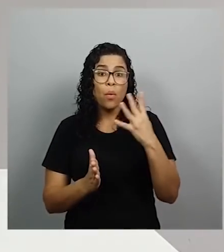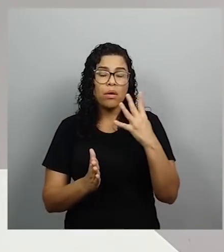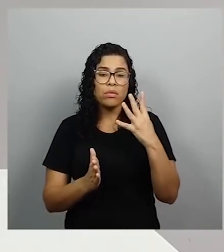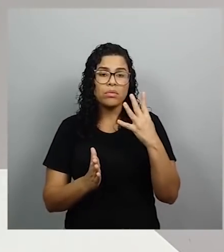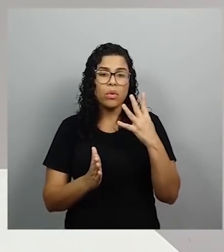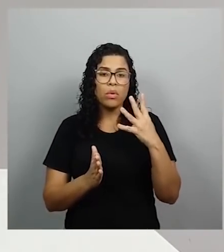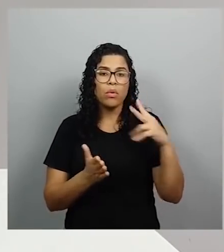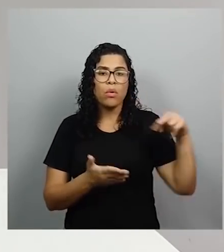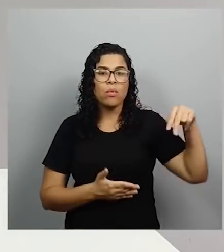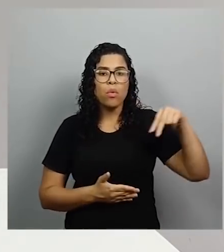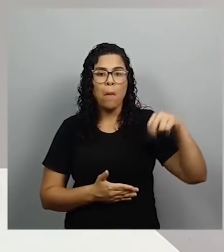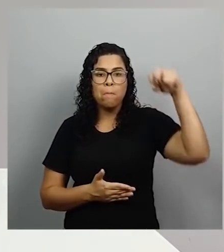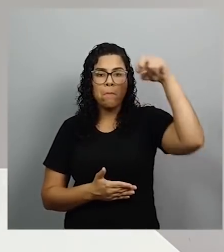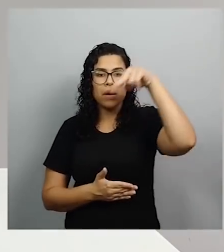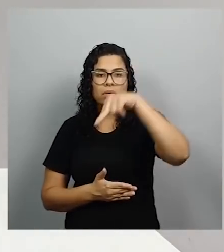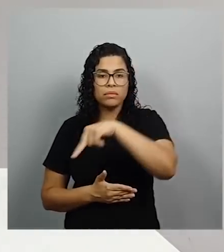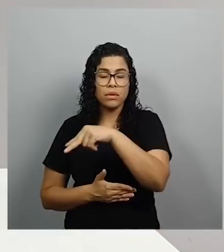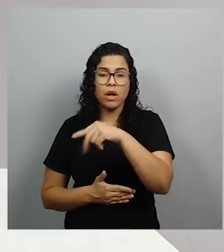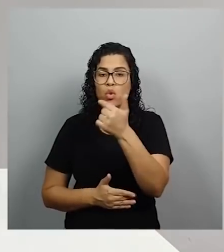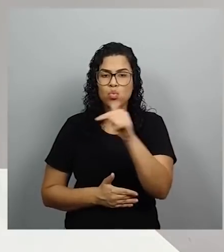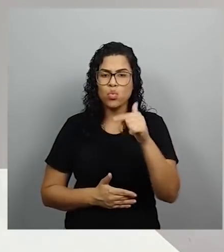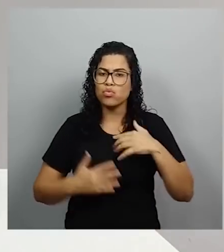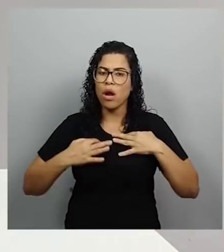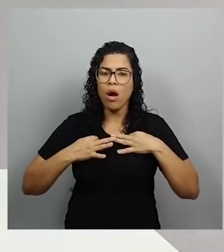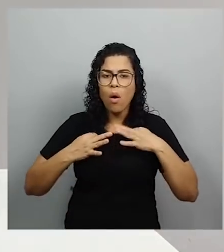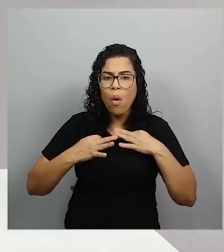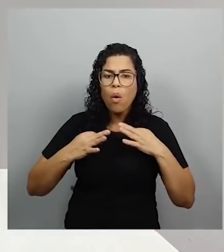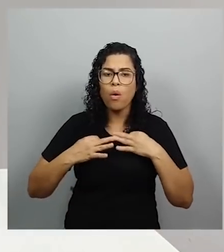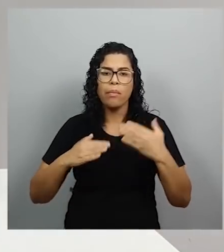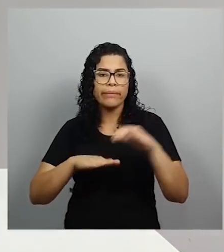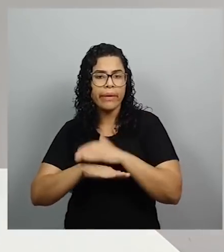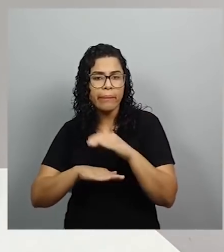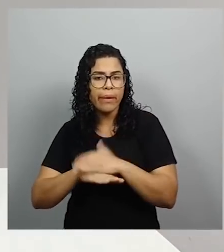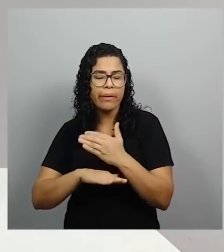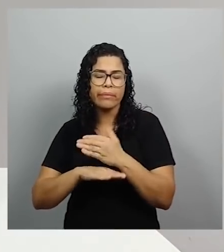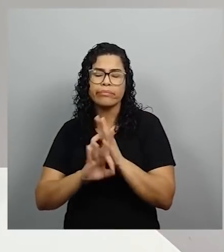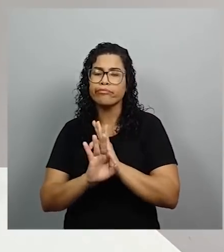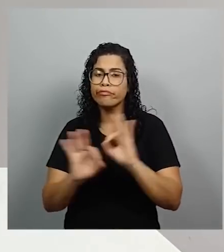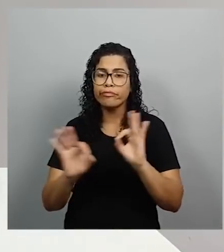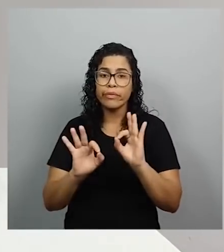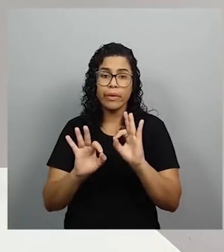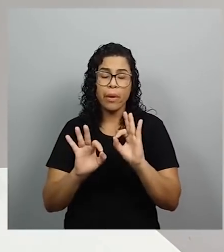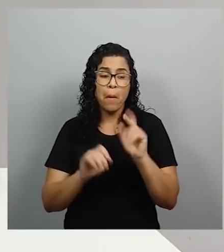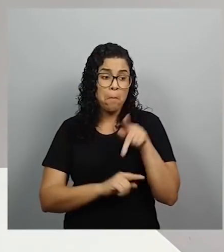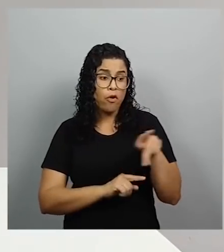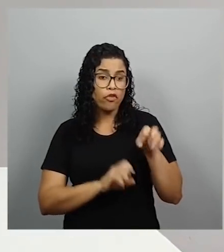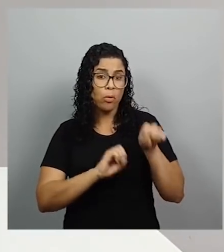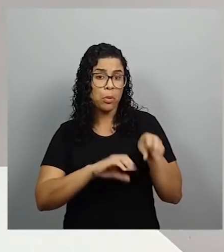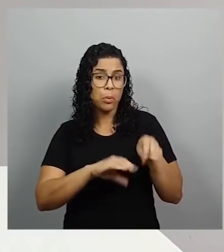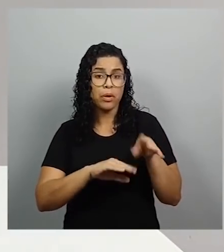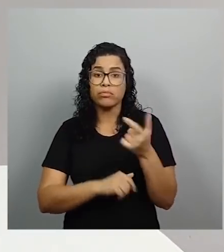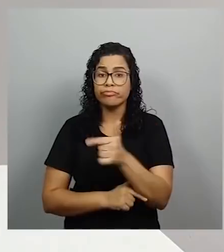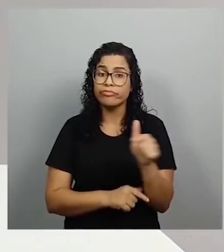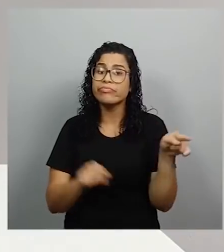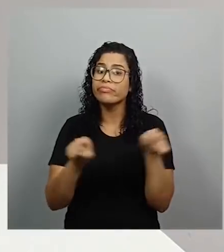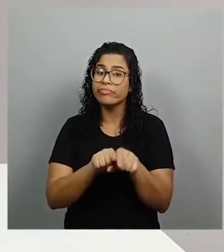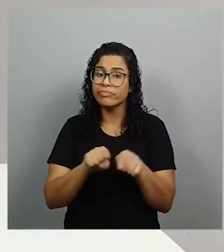altura, ainda que não tinha uniforme, nem tênis ou mesmo técnico. Posterior a este